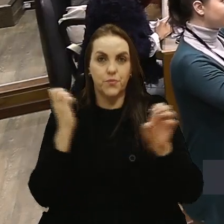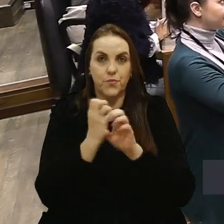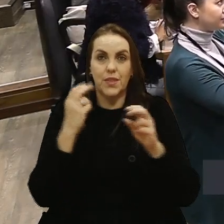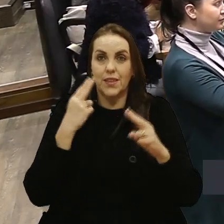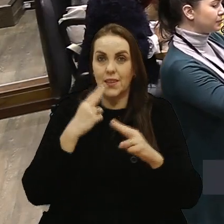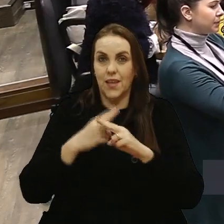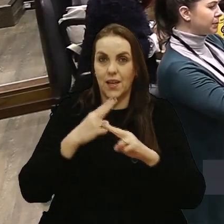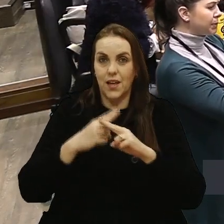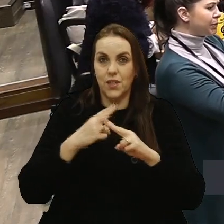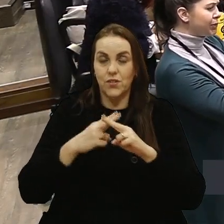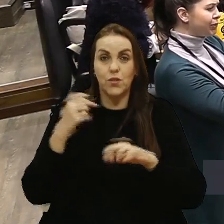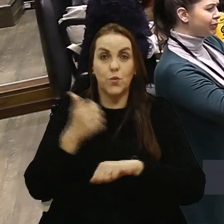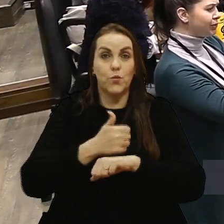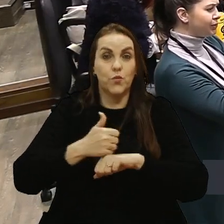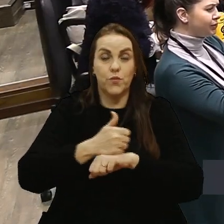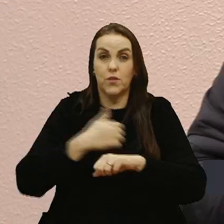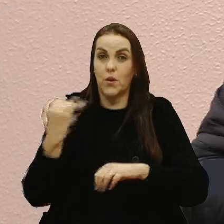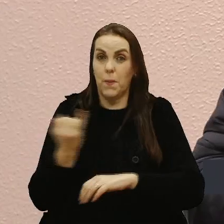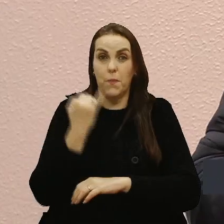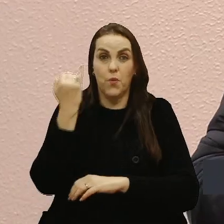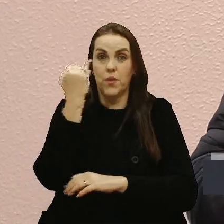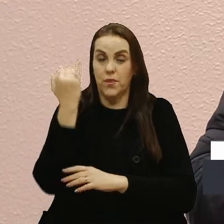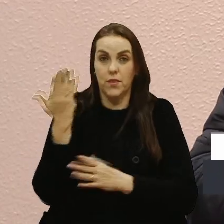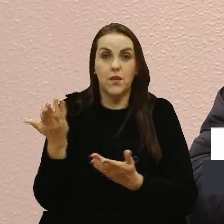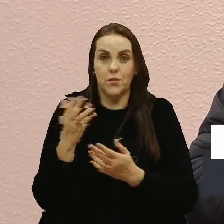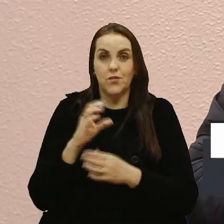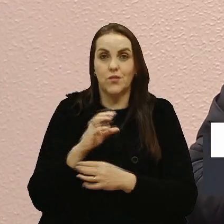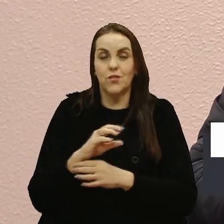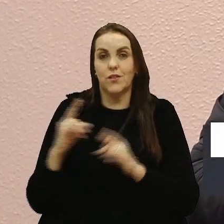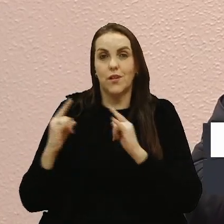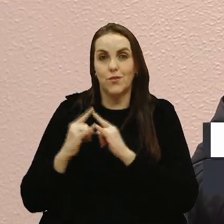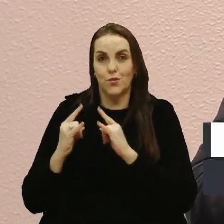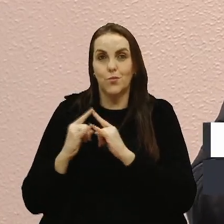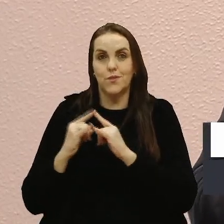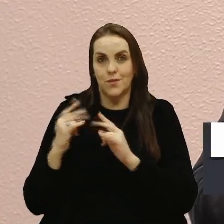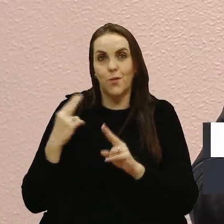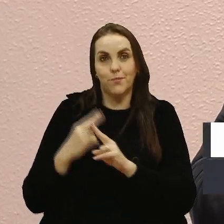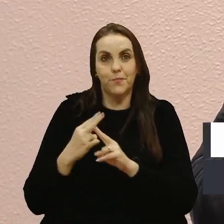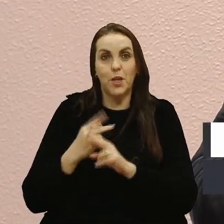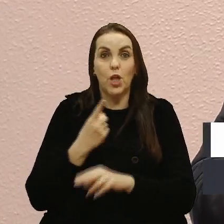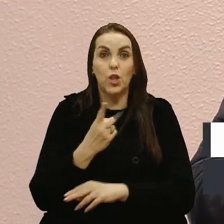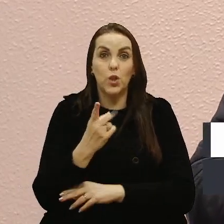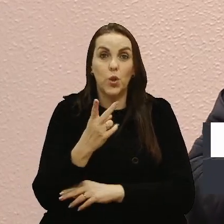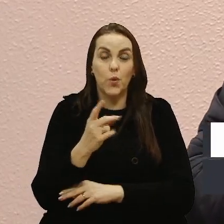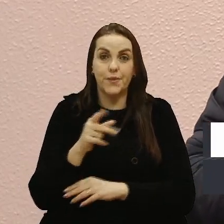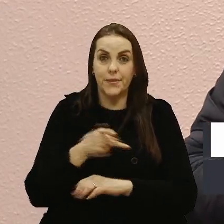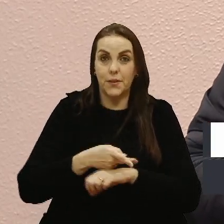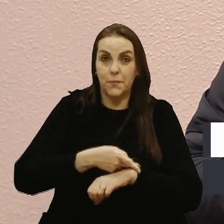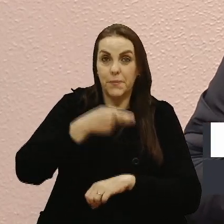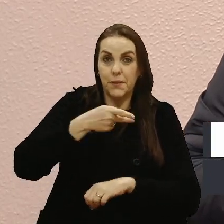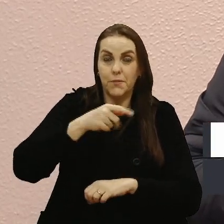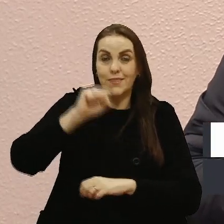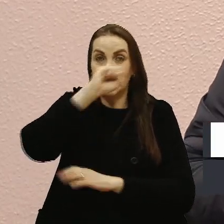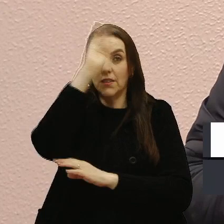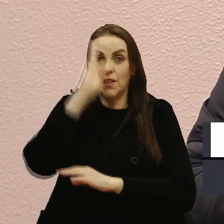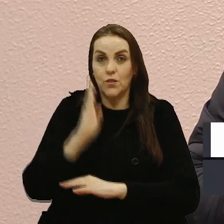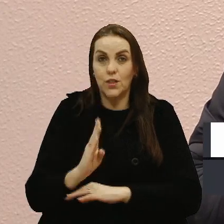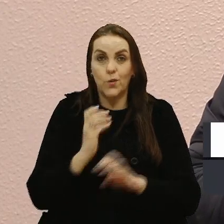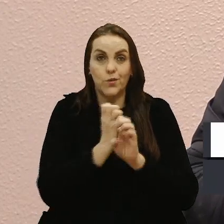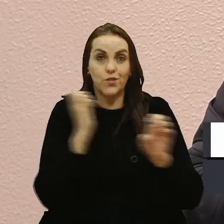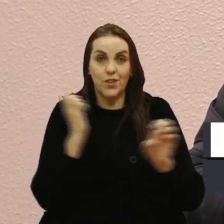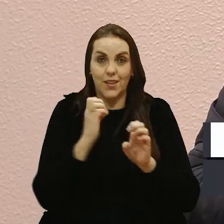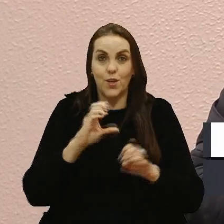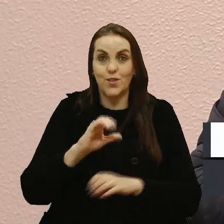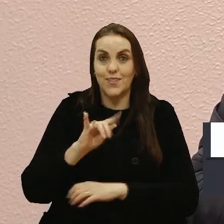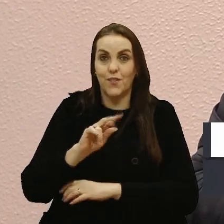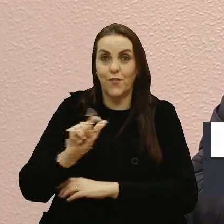desta importante companhia pública do nosso país, está entre os 12 premiados a nível nacional como engenheiro civil e é de Caxias do Sul,